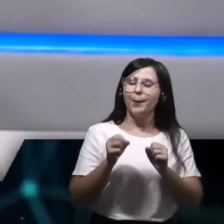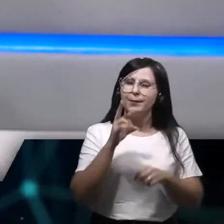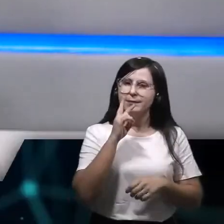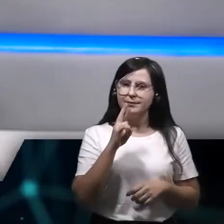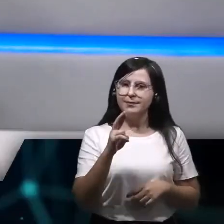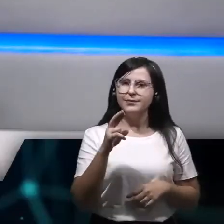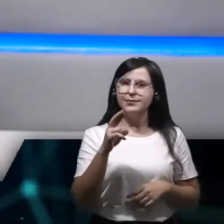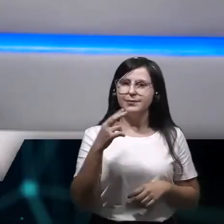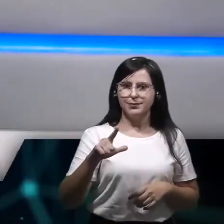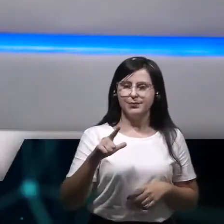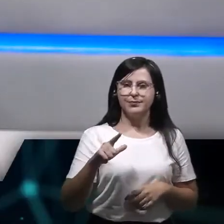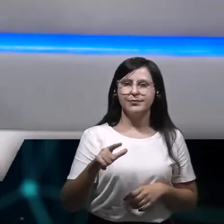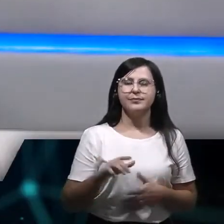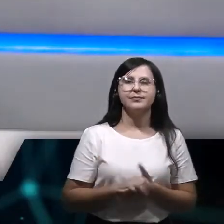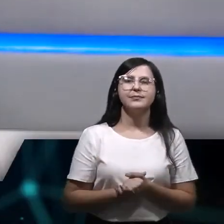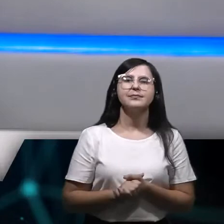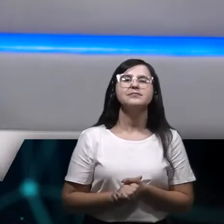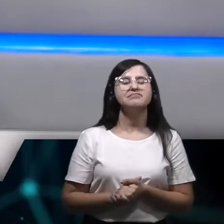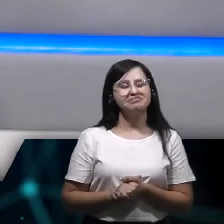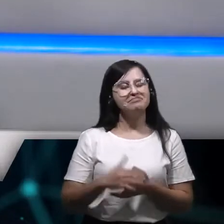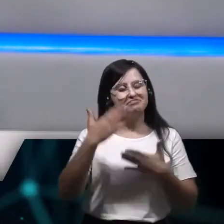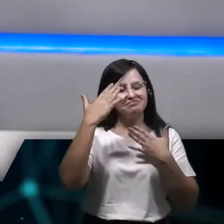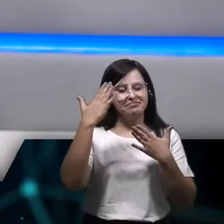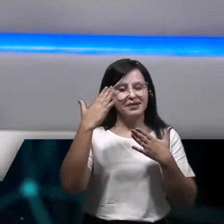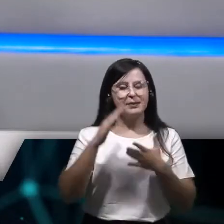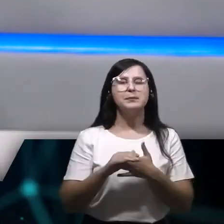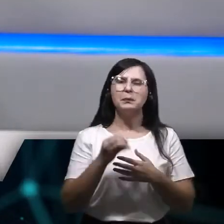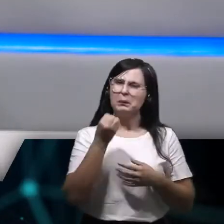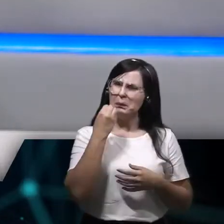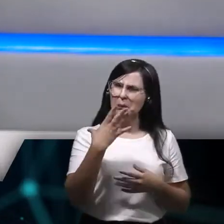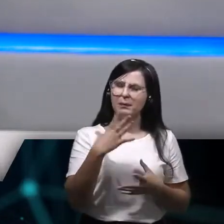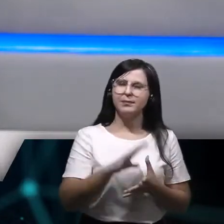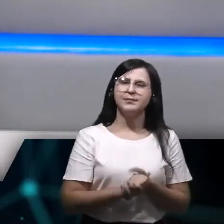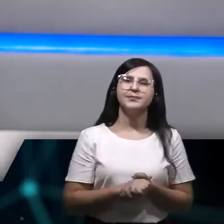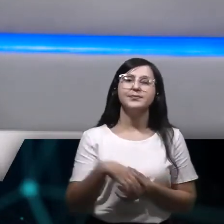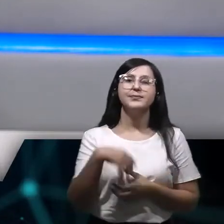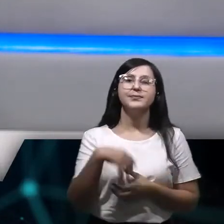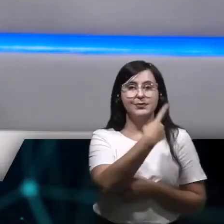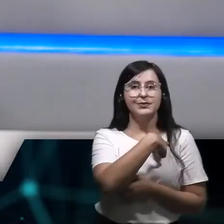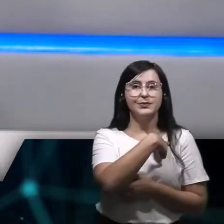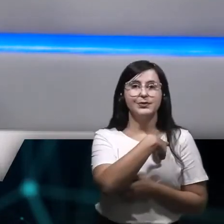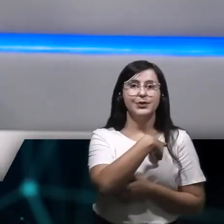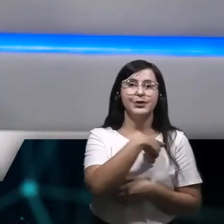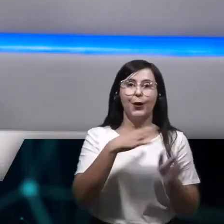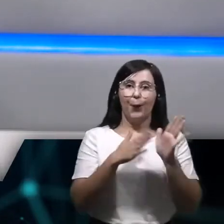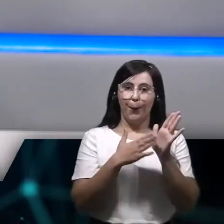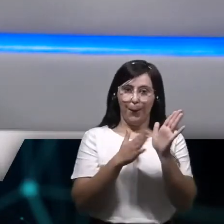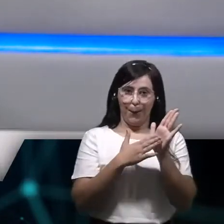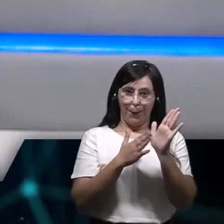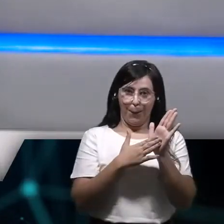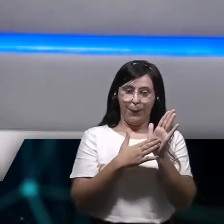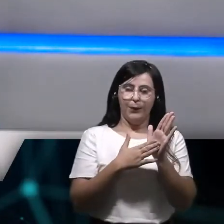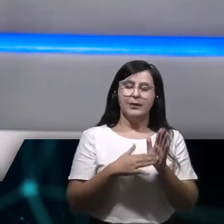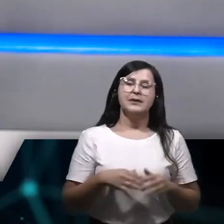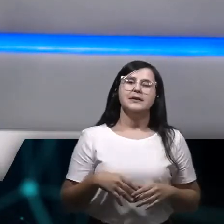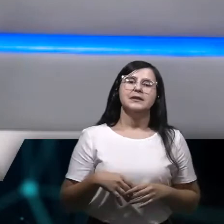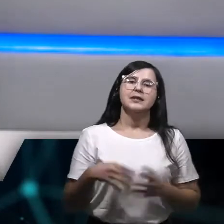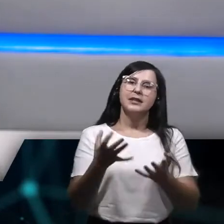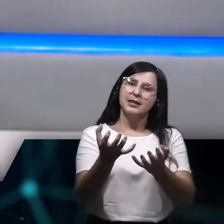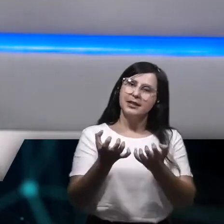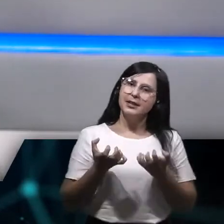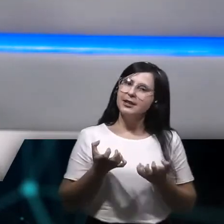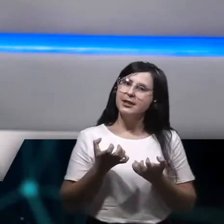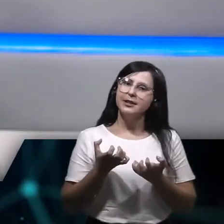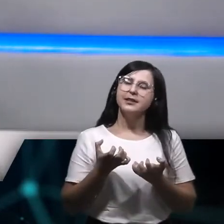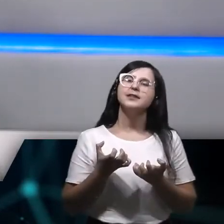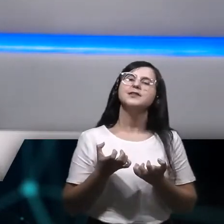réplica. Muito bem, Rubinho. Nós, na nossa proposta de governo, nós iremos continuar incentivando